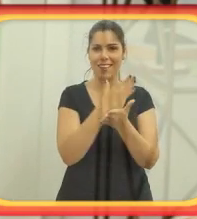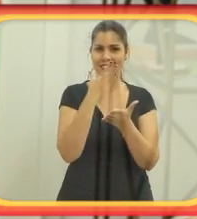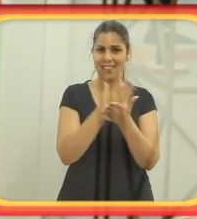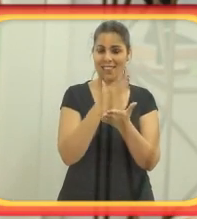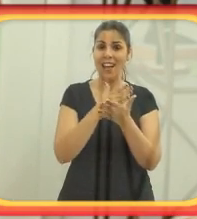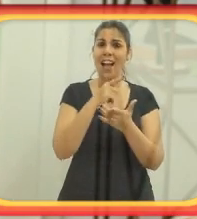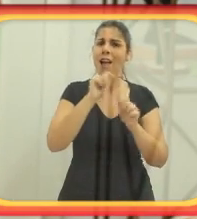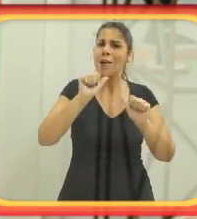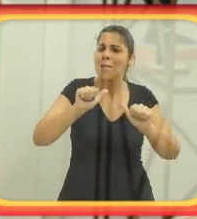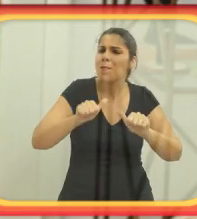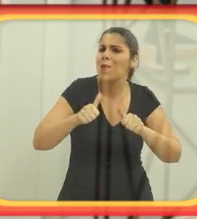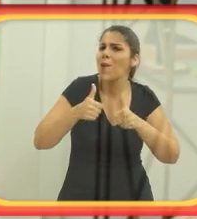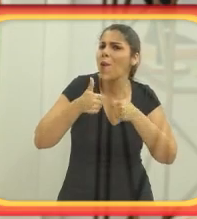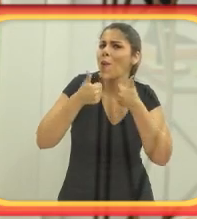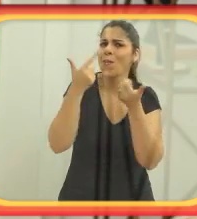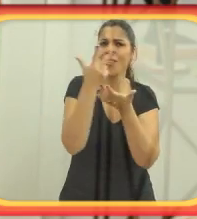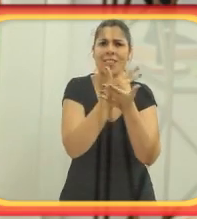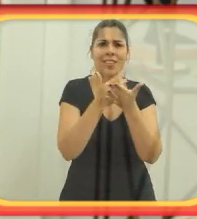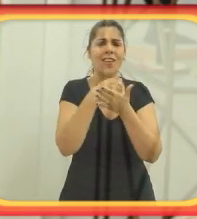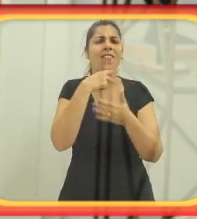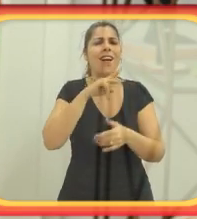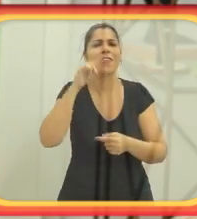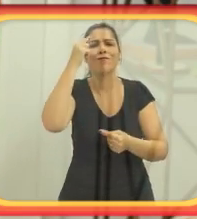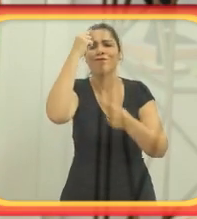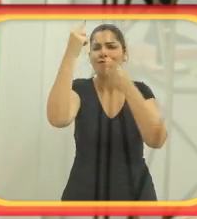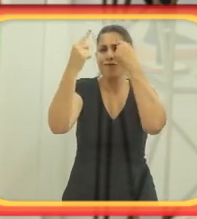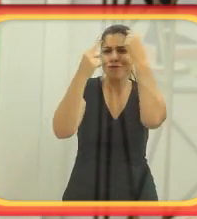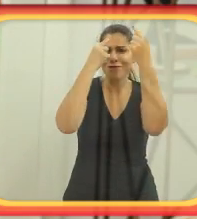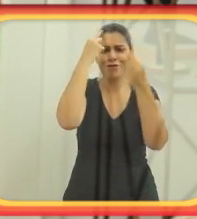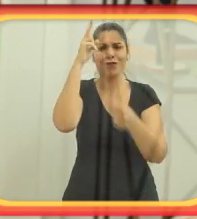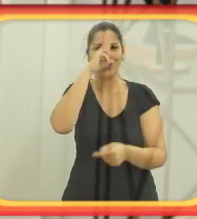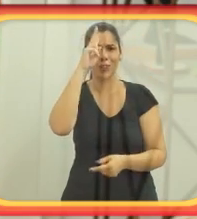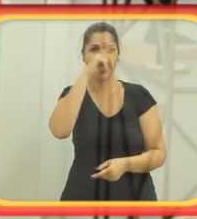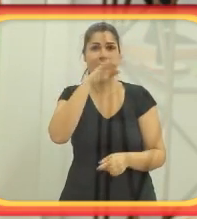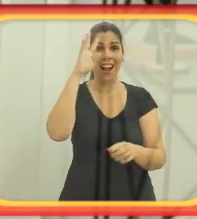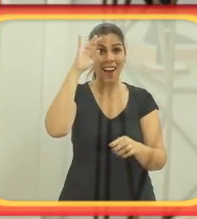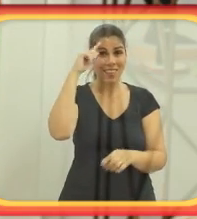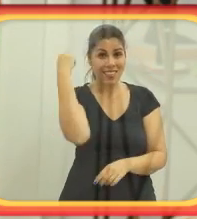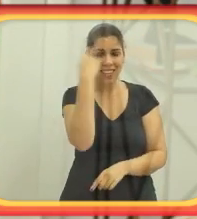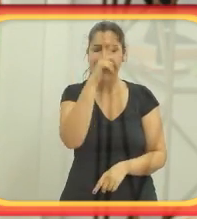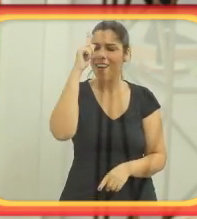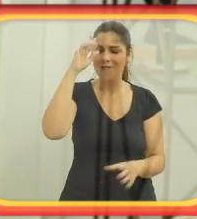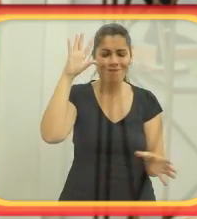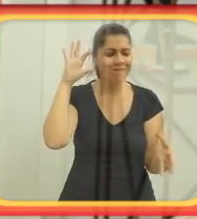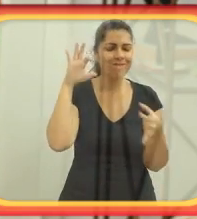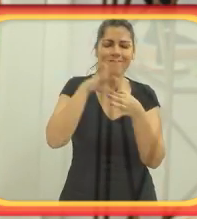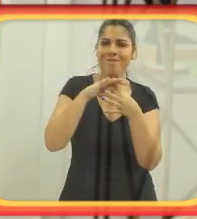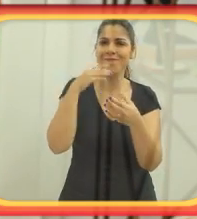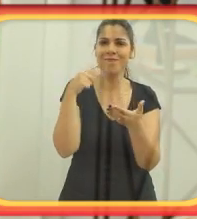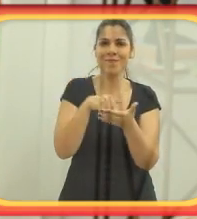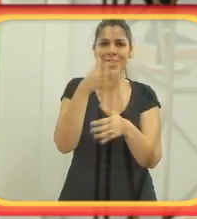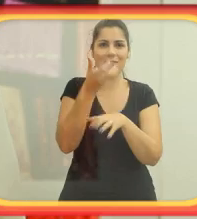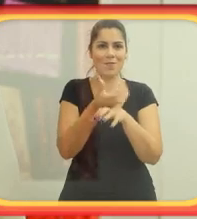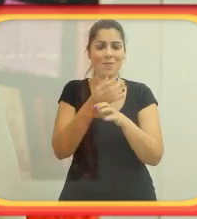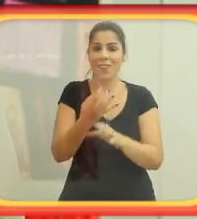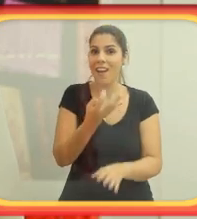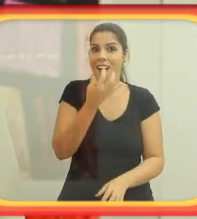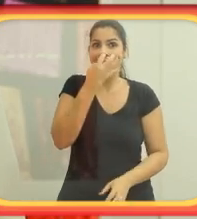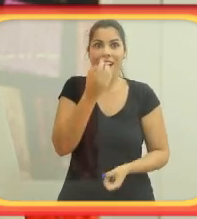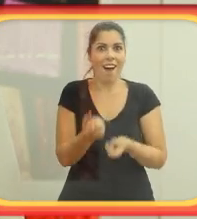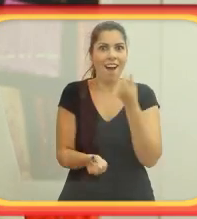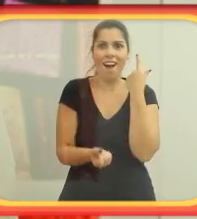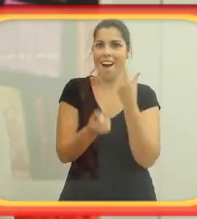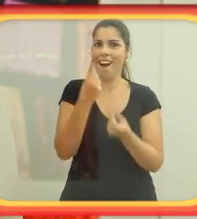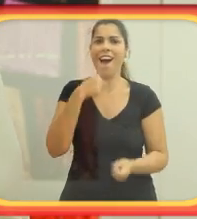ela vai melhorando o desenho e vai inventando mais história. E a cabeça dela tem uma disciplina impressionante. De maneira